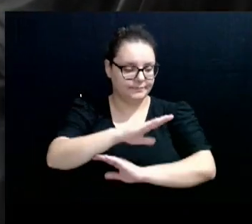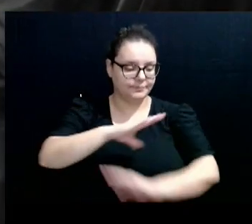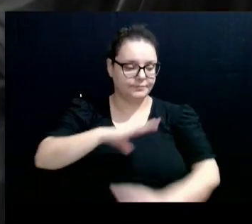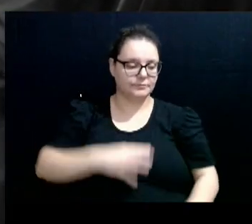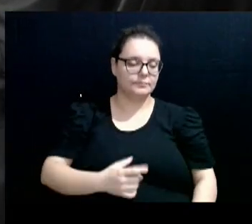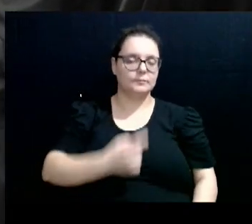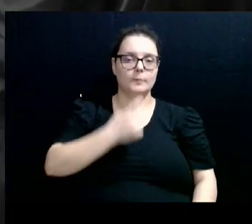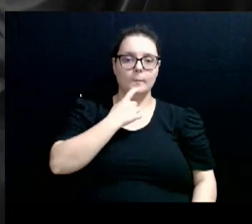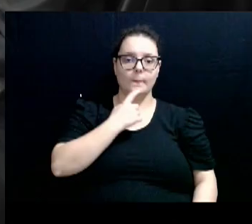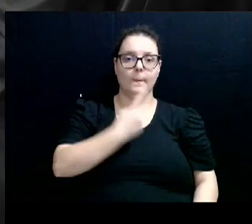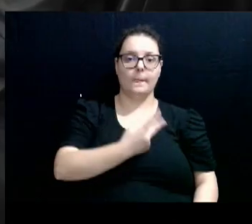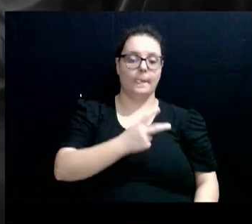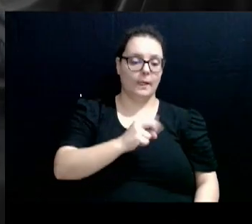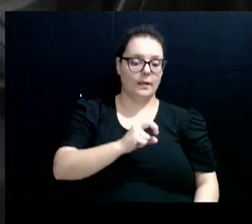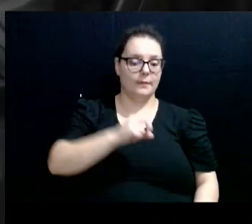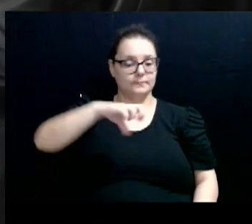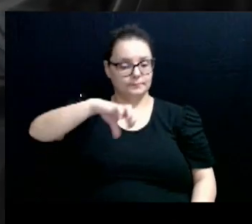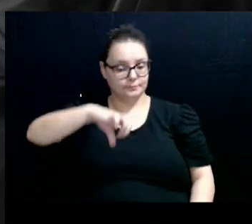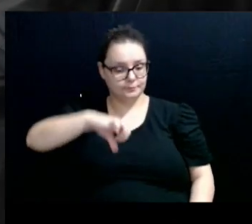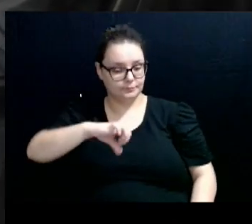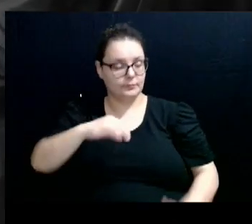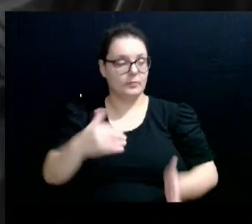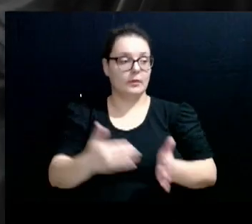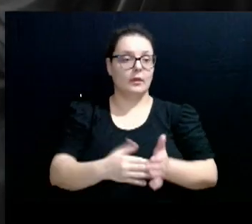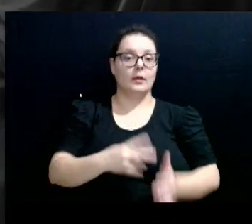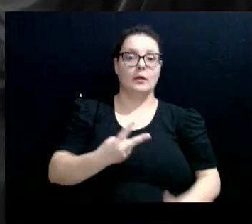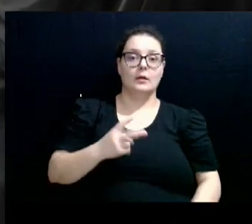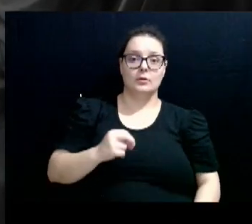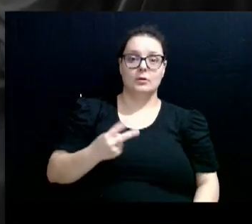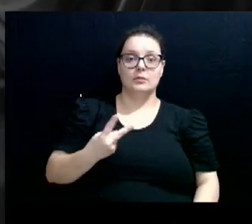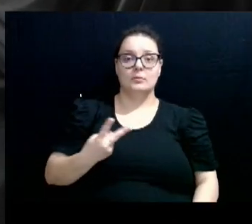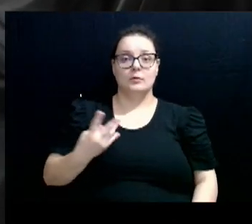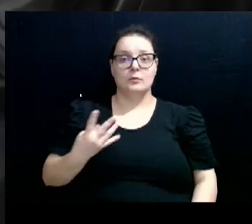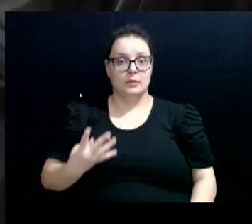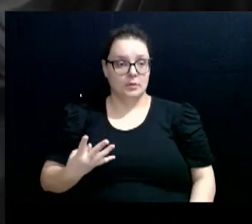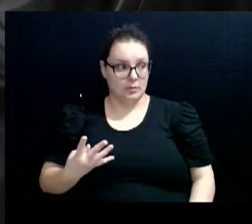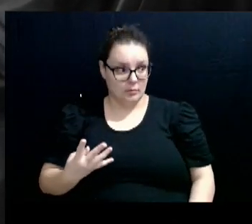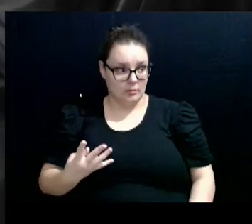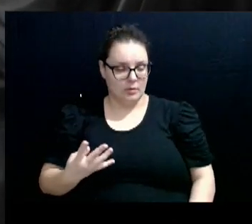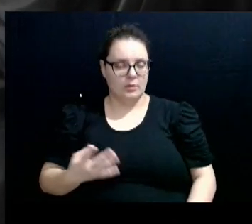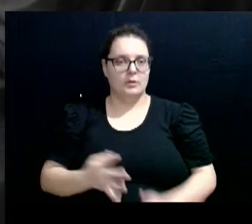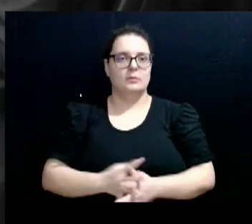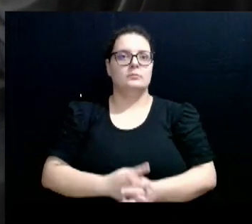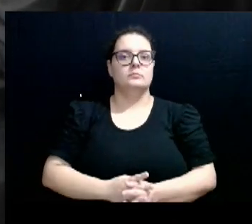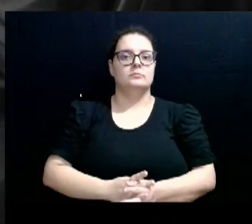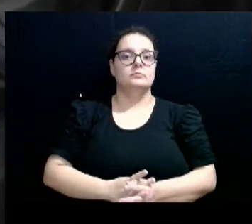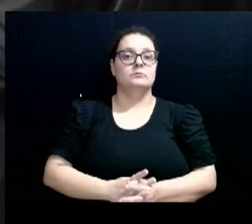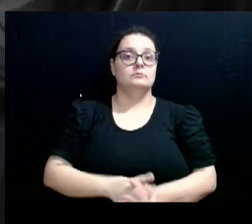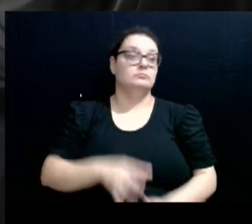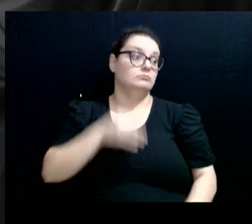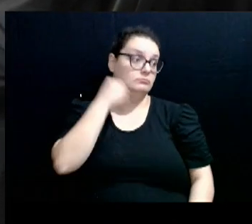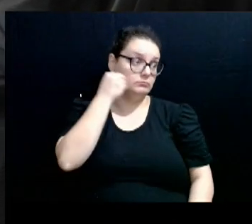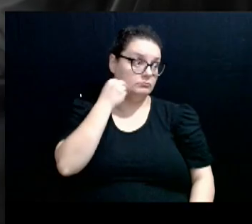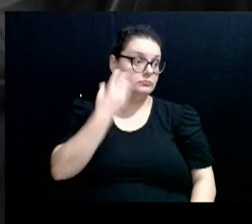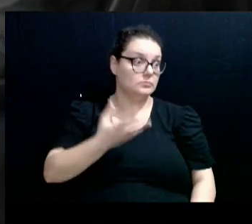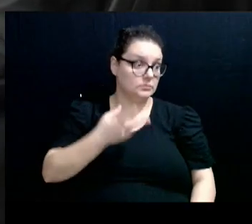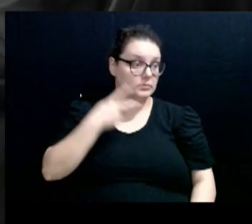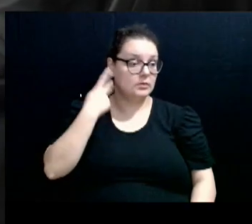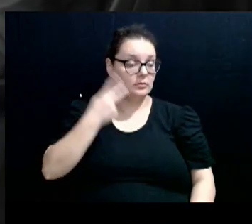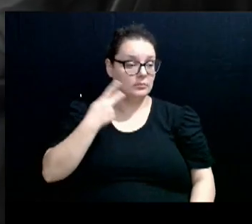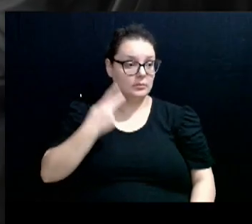2009 a 2024. Esse gabarito de ser vereador por 4